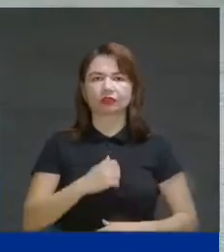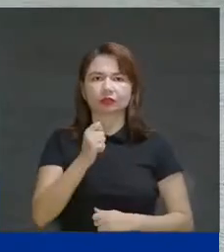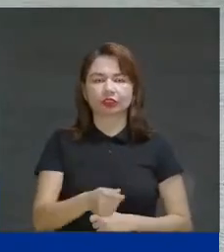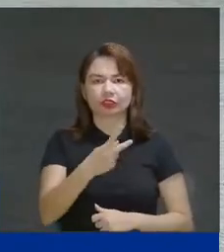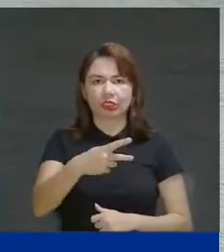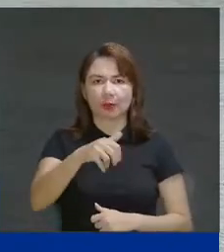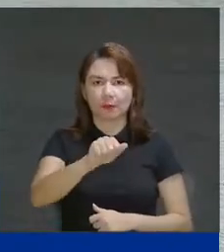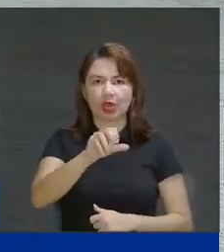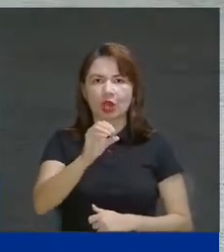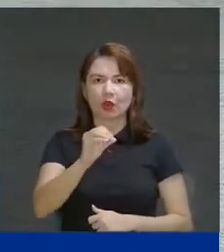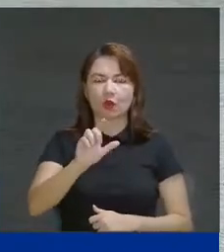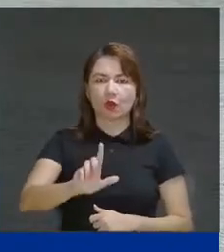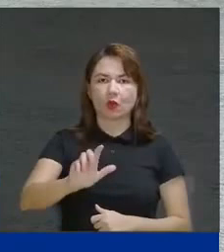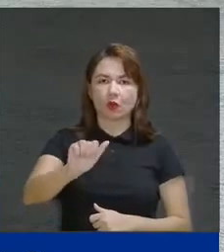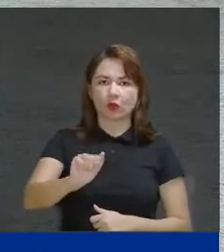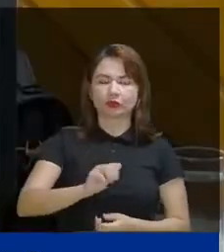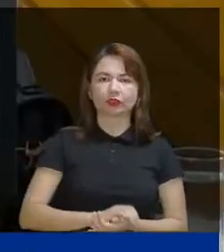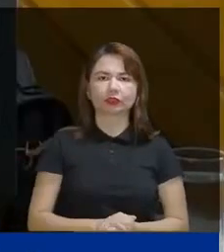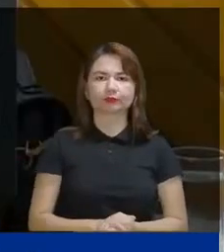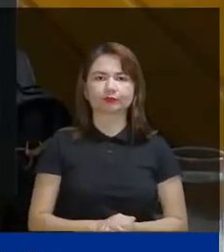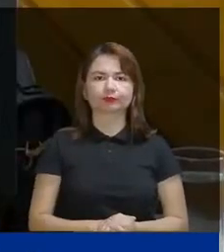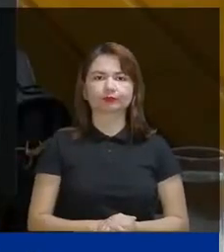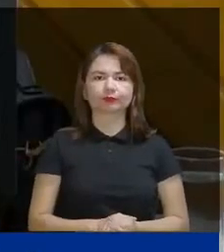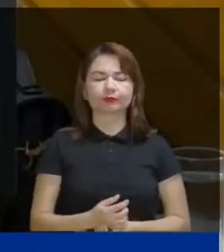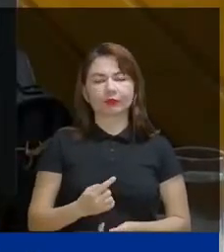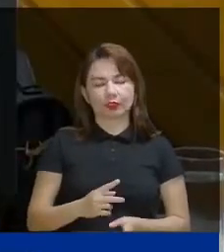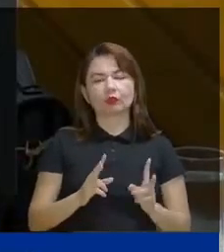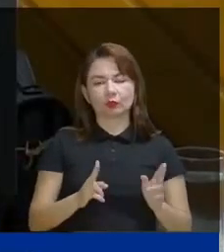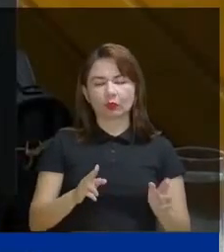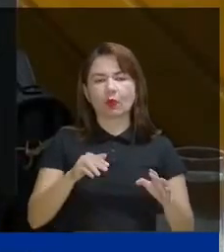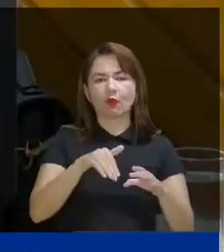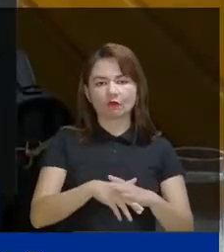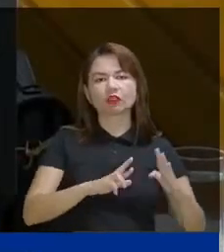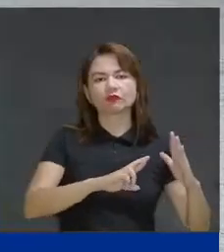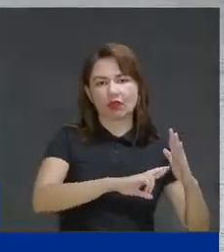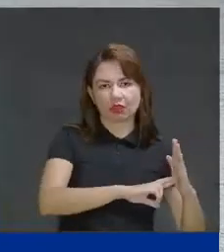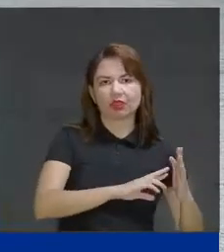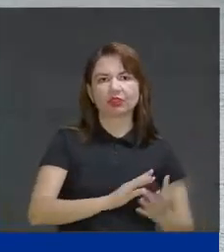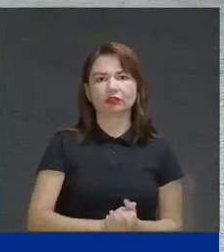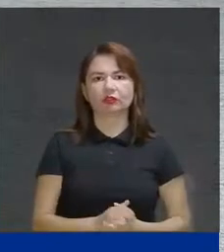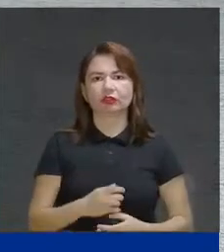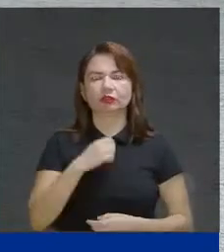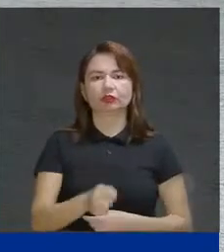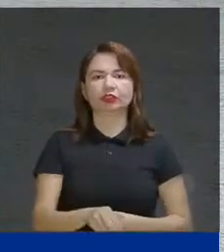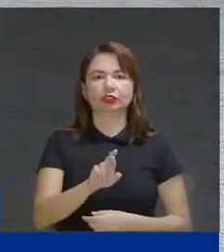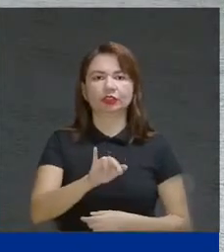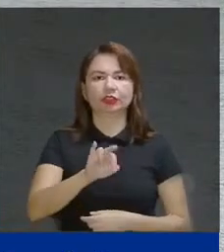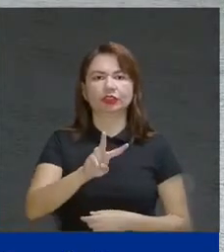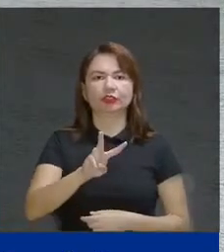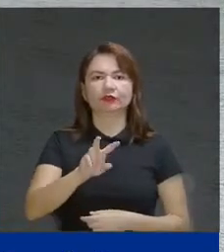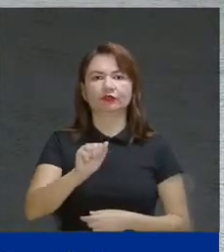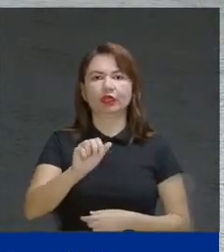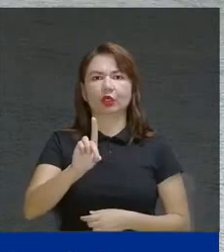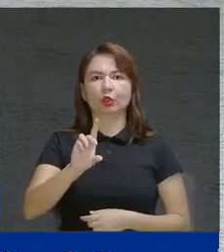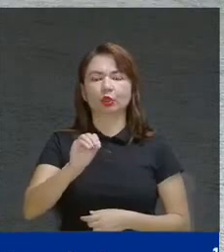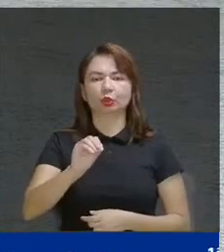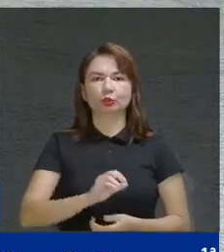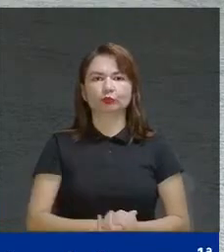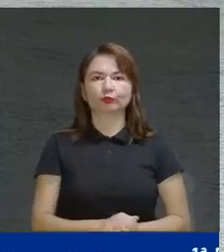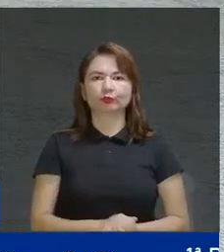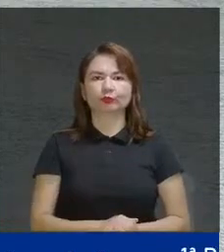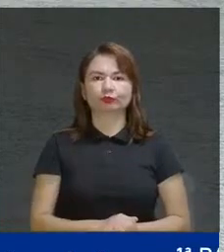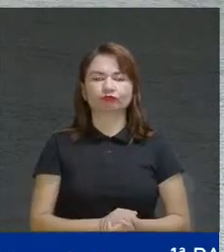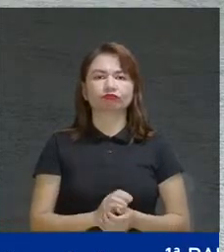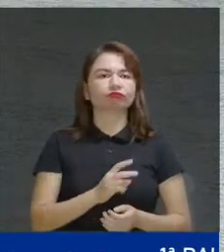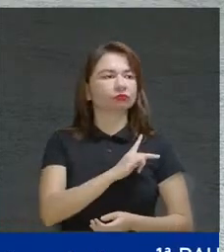Luísa. Senhor presidente, também vou acompanhar a relatoria. Foco na juíza Paula Júlia. Valente. Senhor presidente,